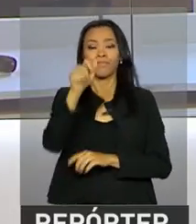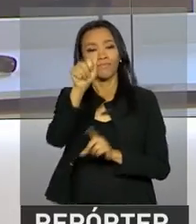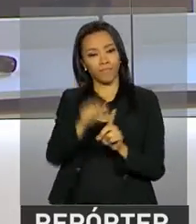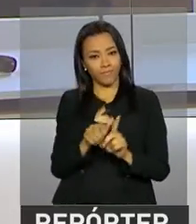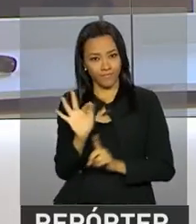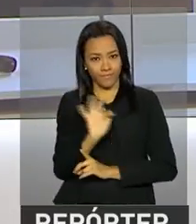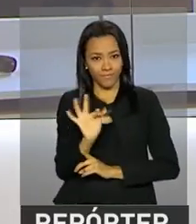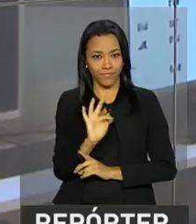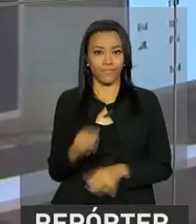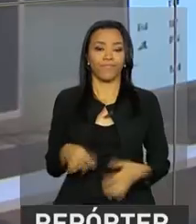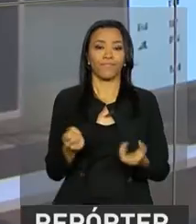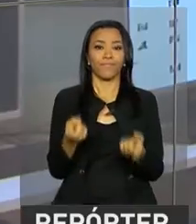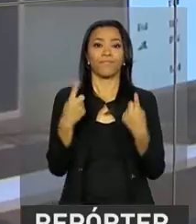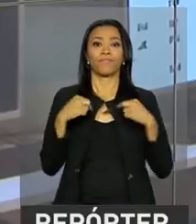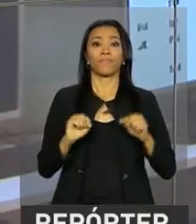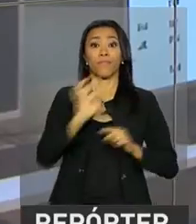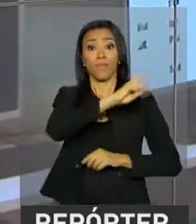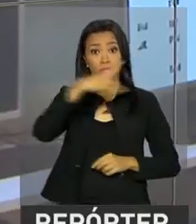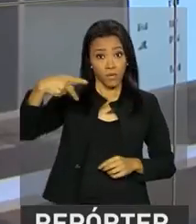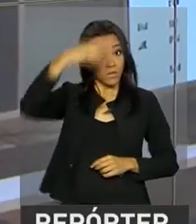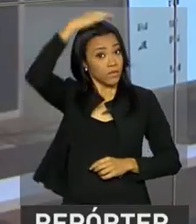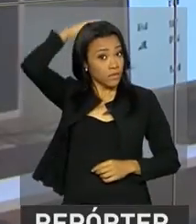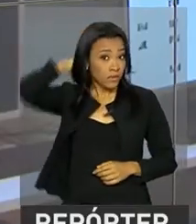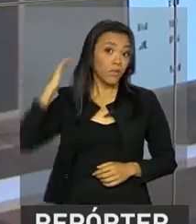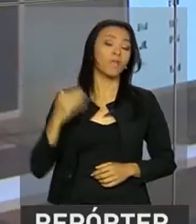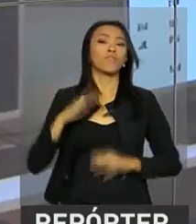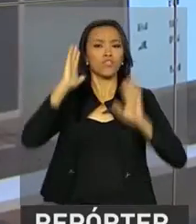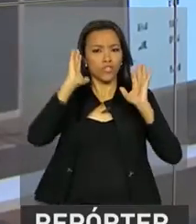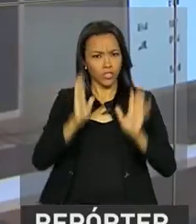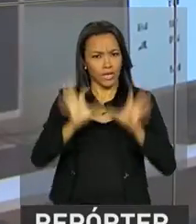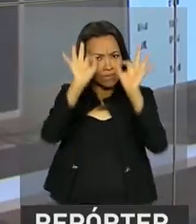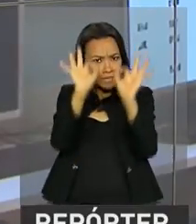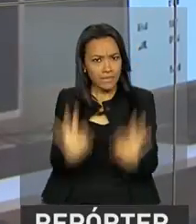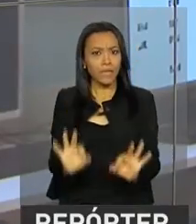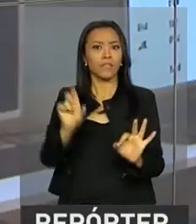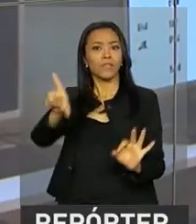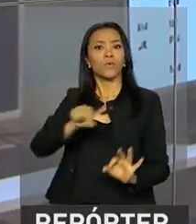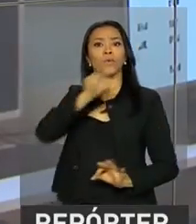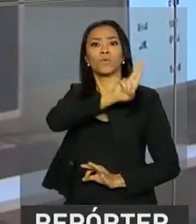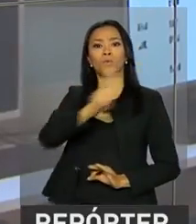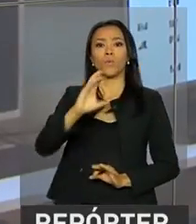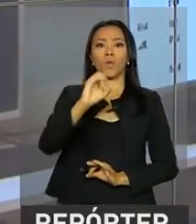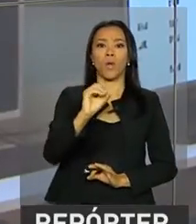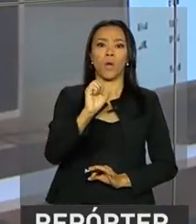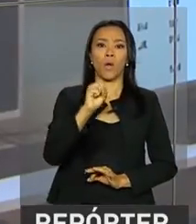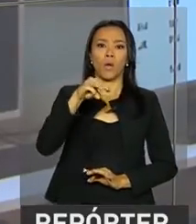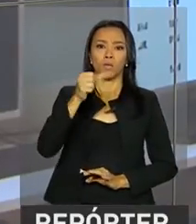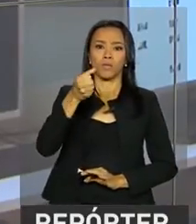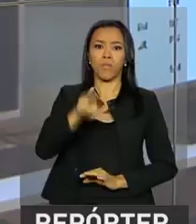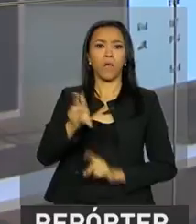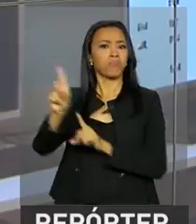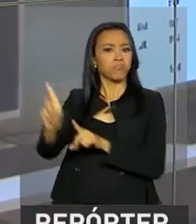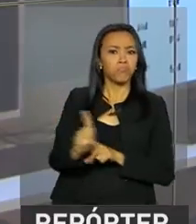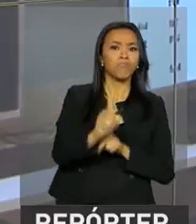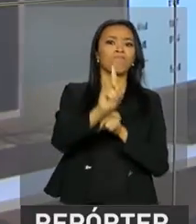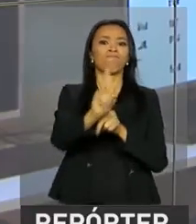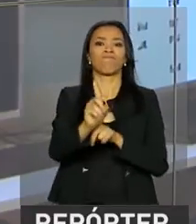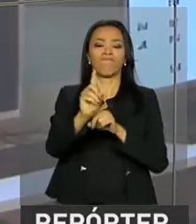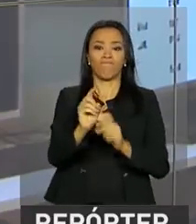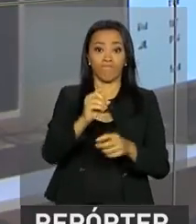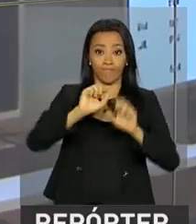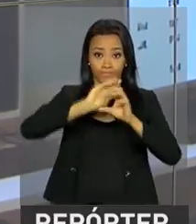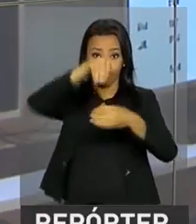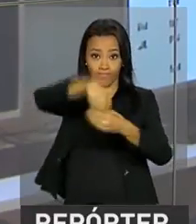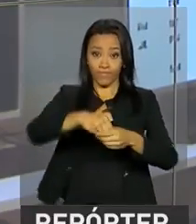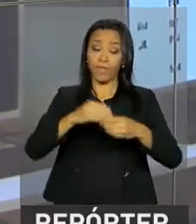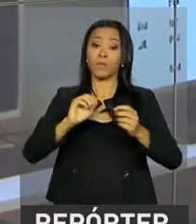de fevereiro o presidente michel temer confirmou o nome de osmar serraglio para comandar o ministério da justiça e segurança